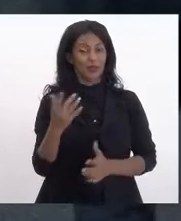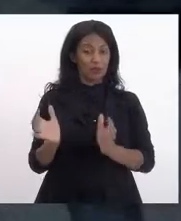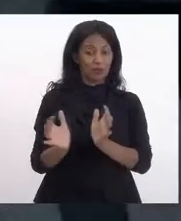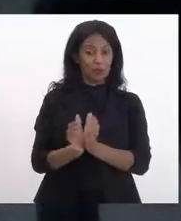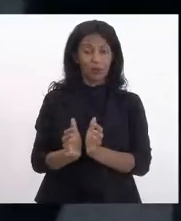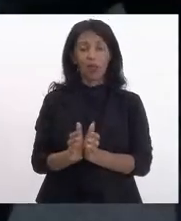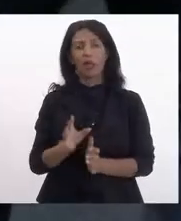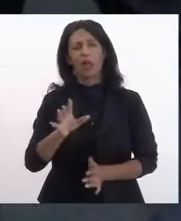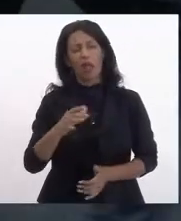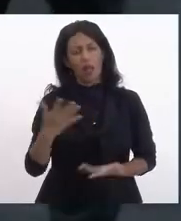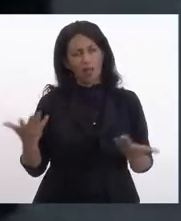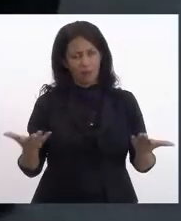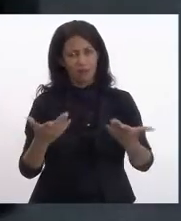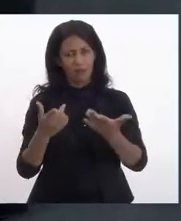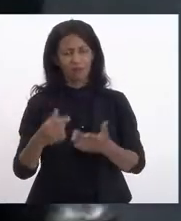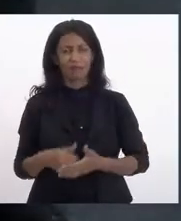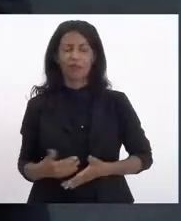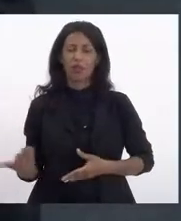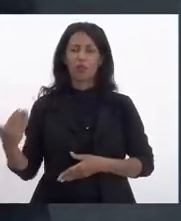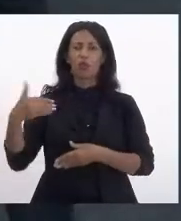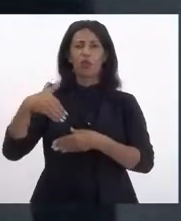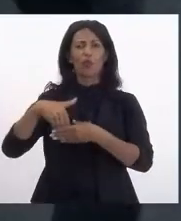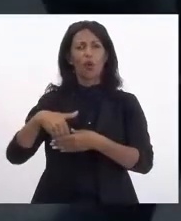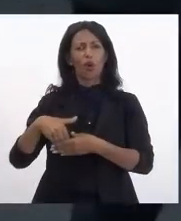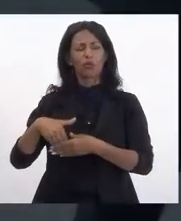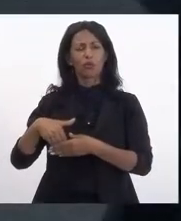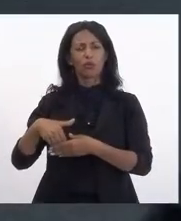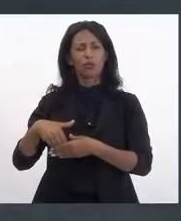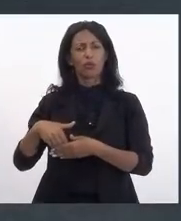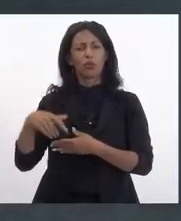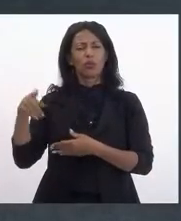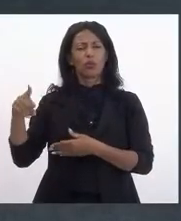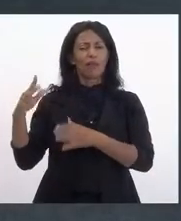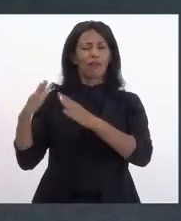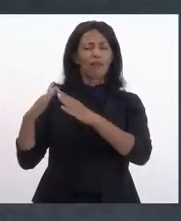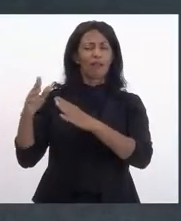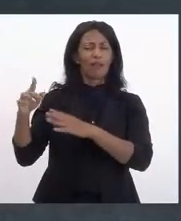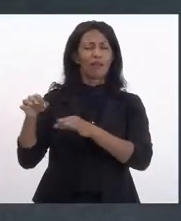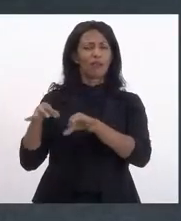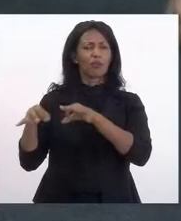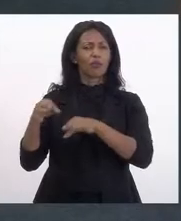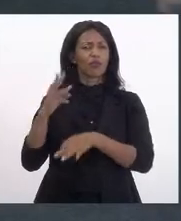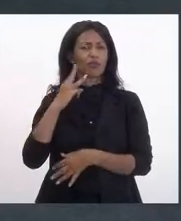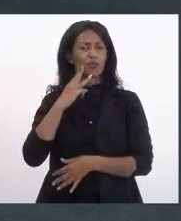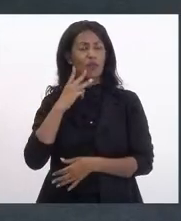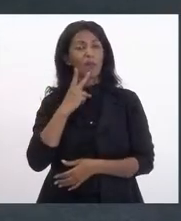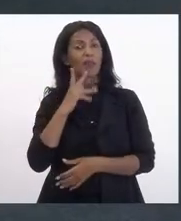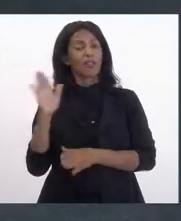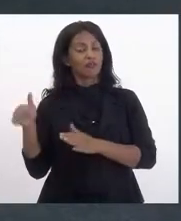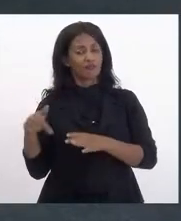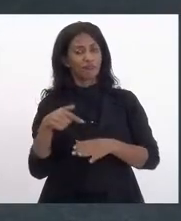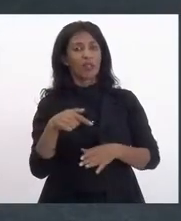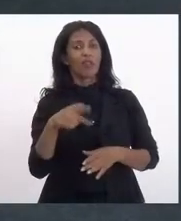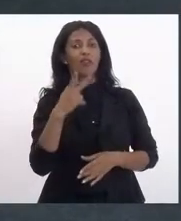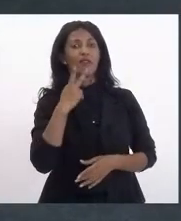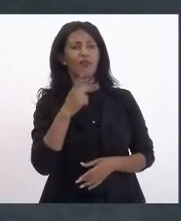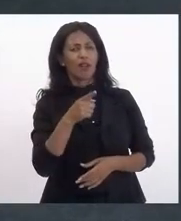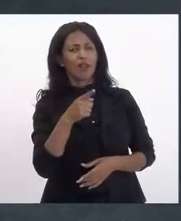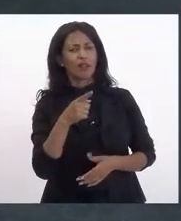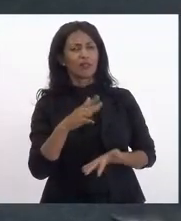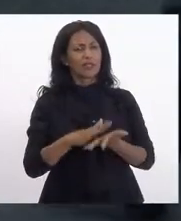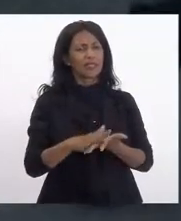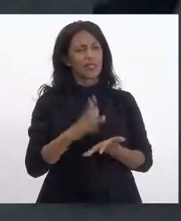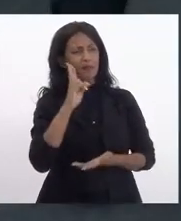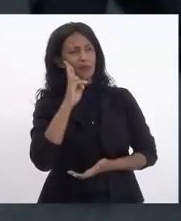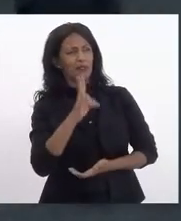Aliás, eu vou declarar voto no projeto do Valdec, da habitação. Mas, falando em samba e vendo Mônica